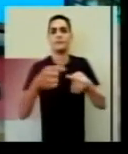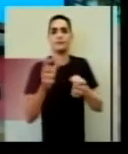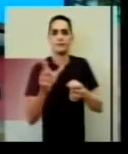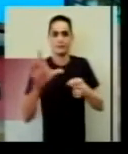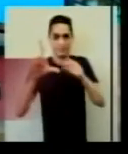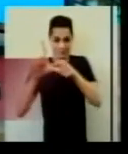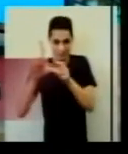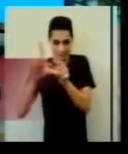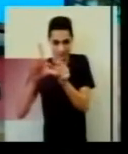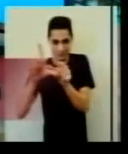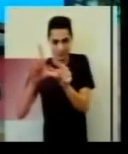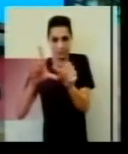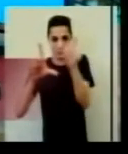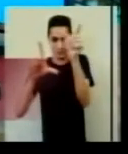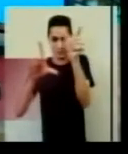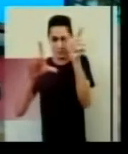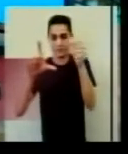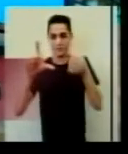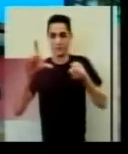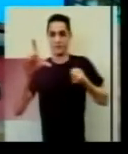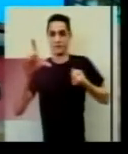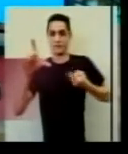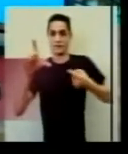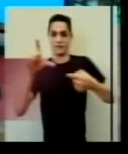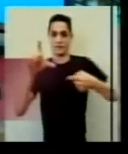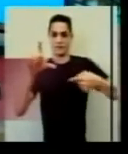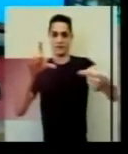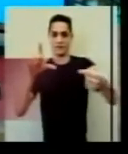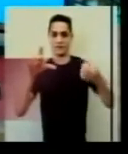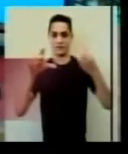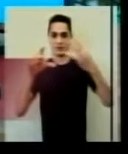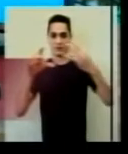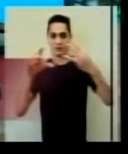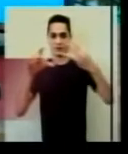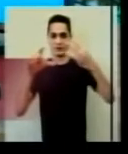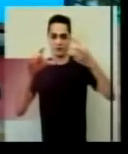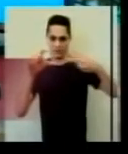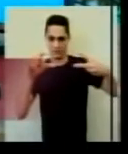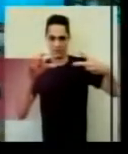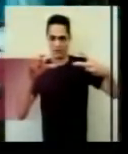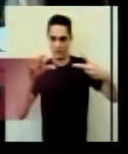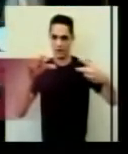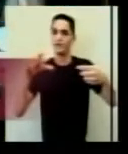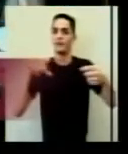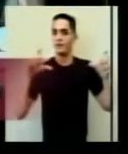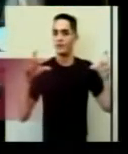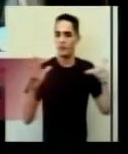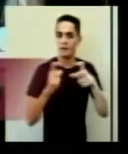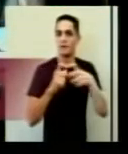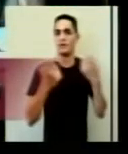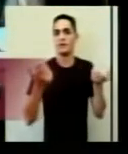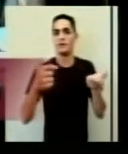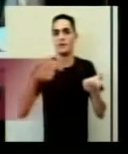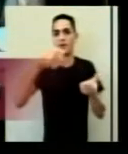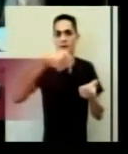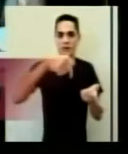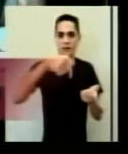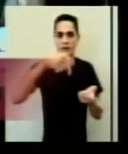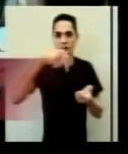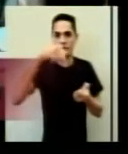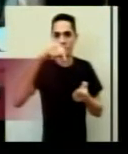notificações muito grande. Lá em cima, na semana atual, que é a semana 32, vocês vão